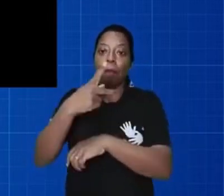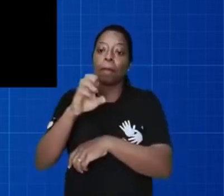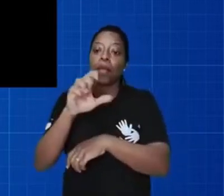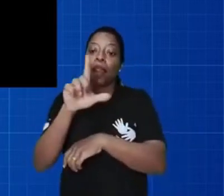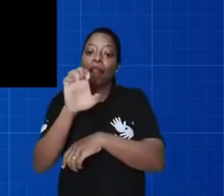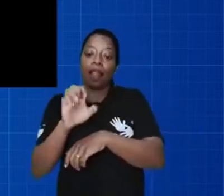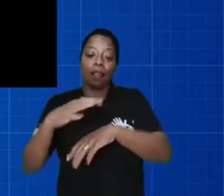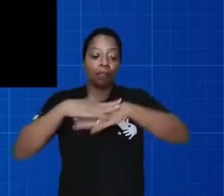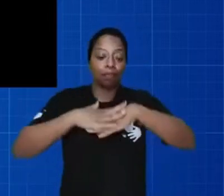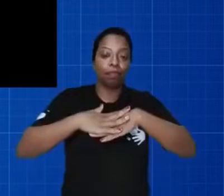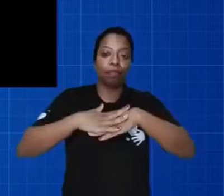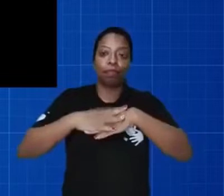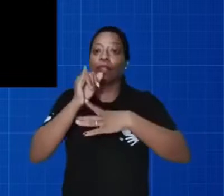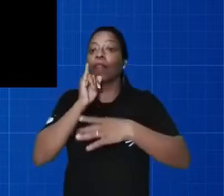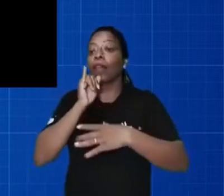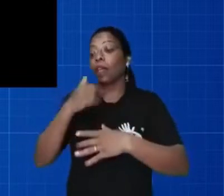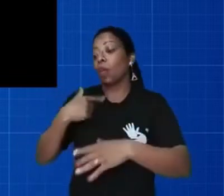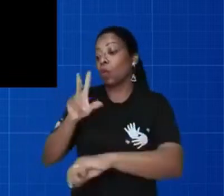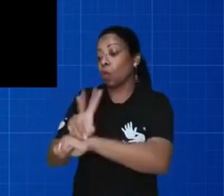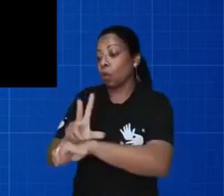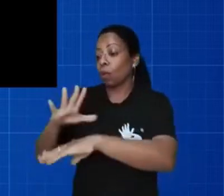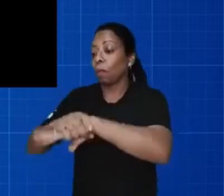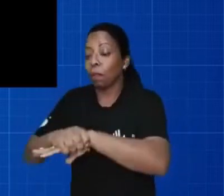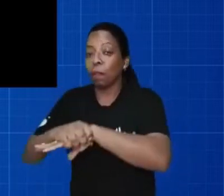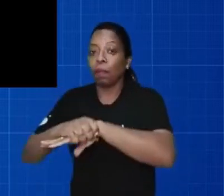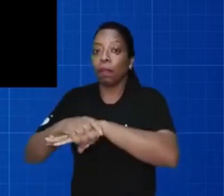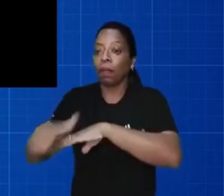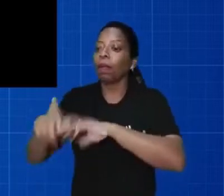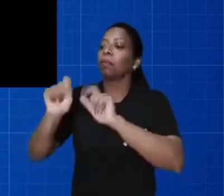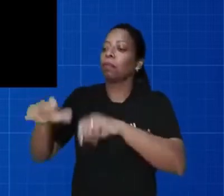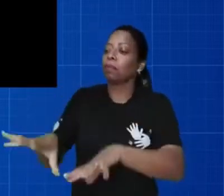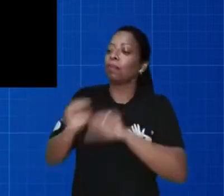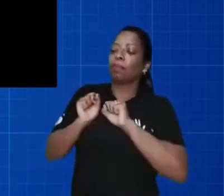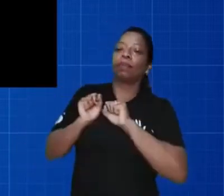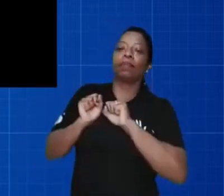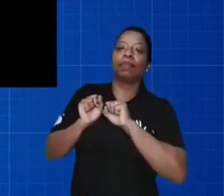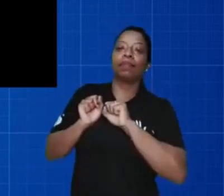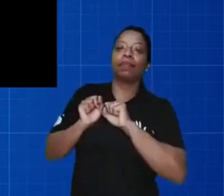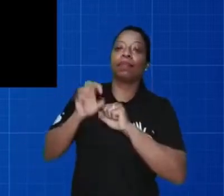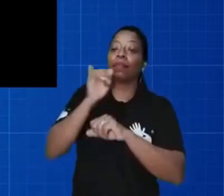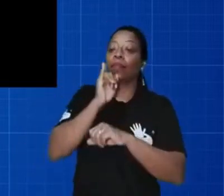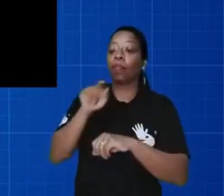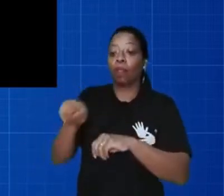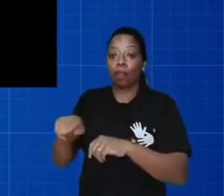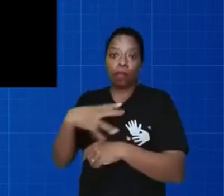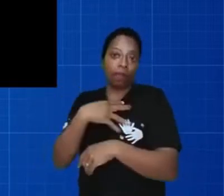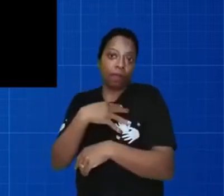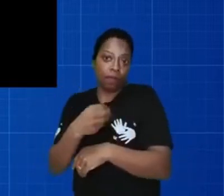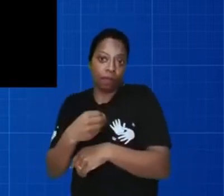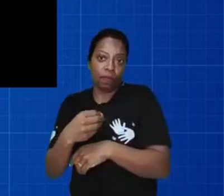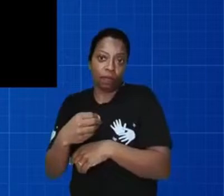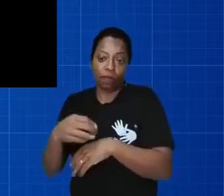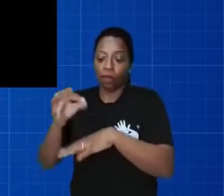com a pessoa que está com a monkeypox, eu posso, então, adquirir essa doença, né? Para além